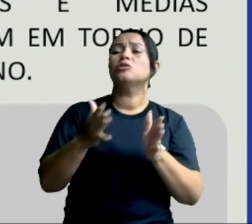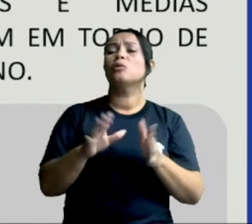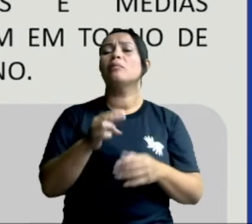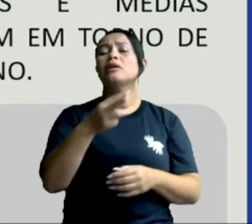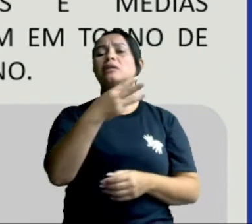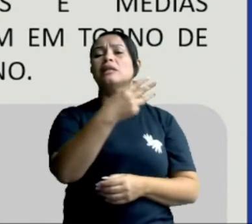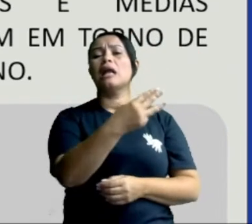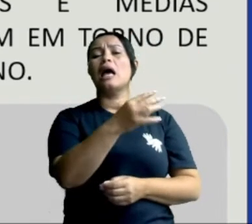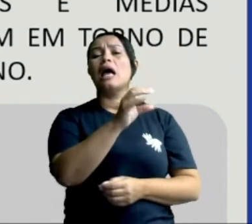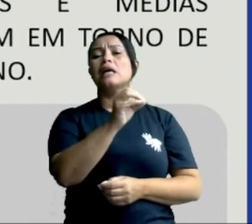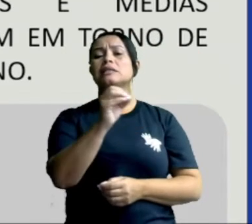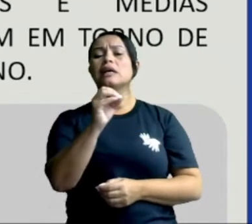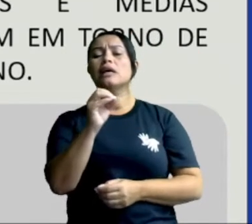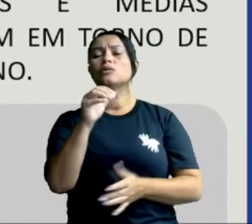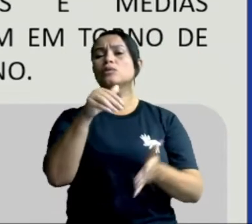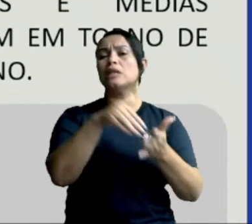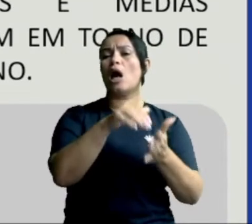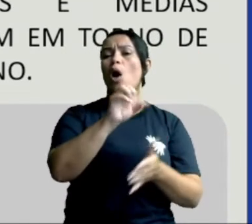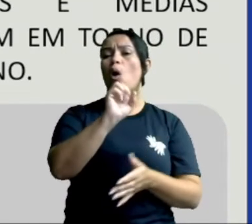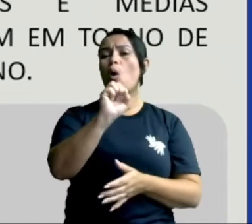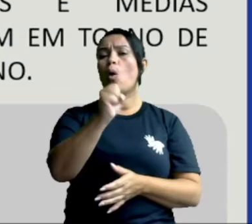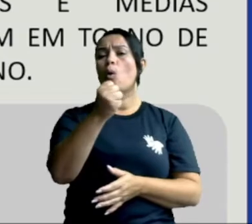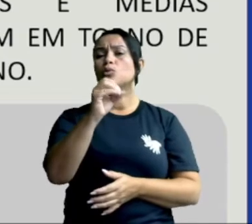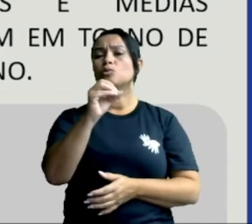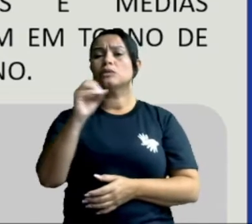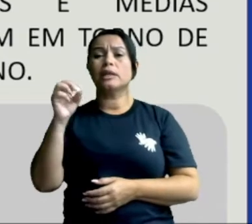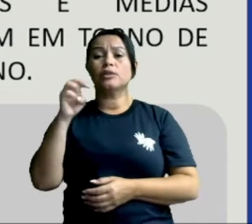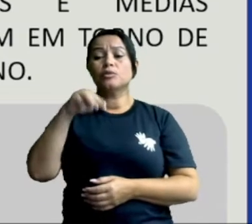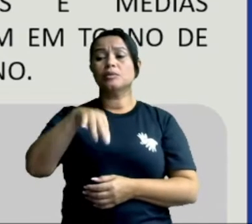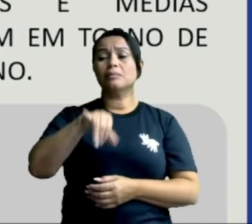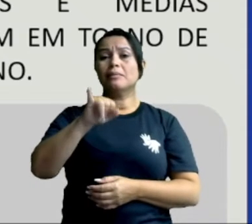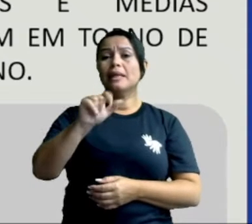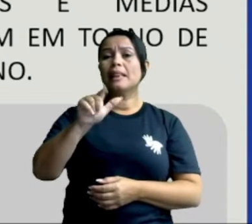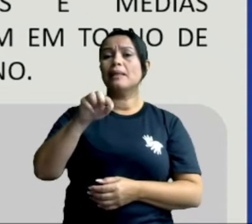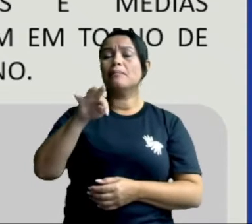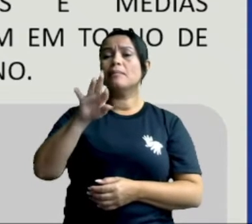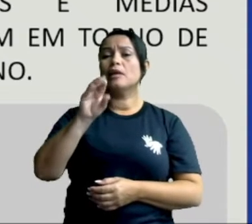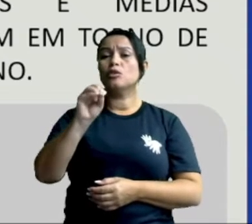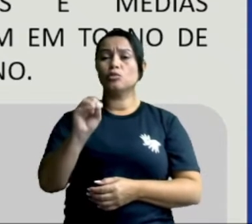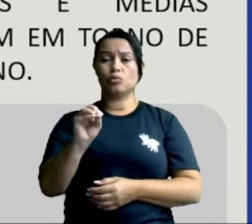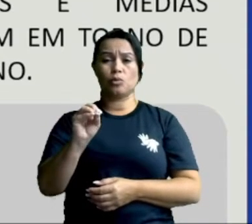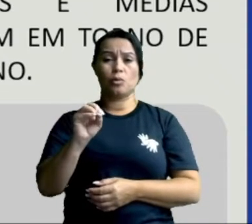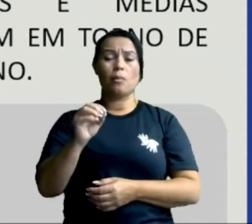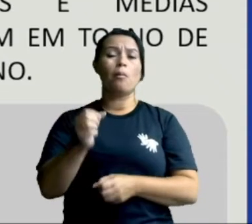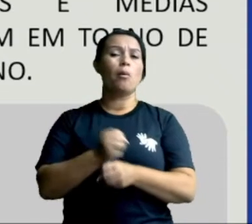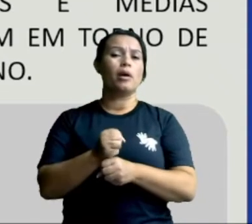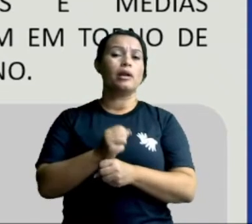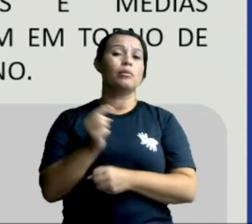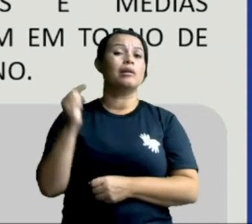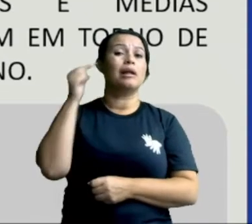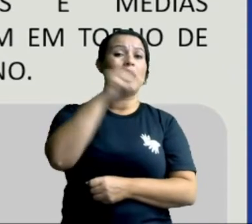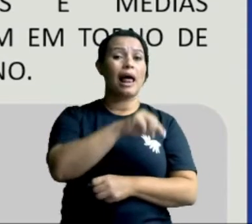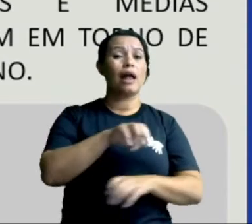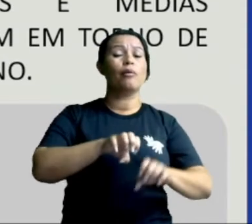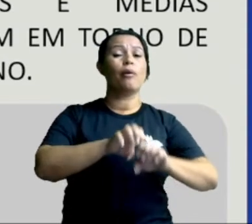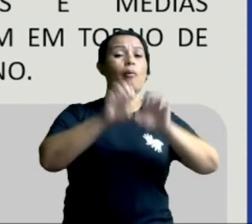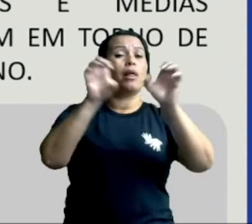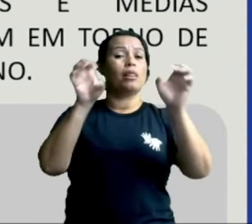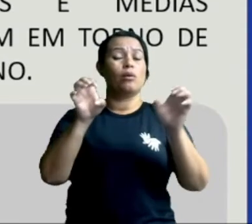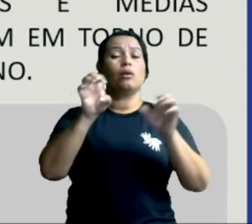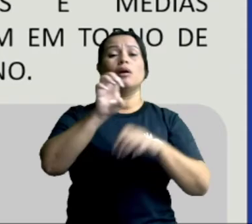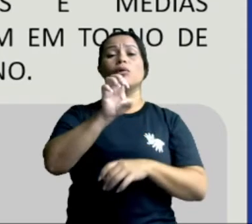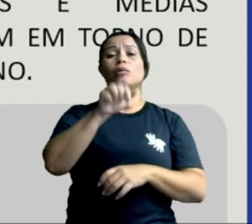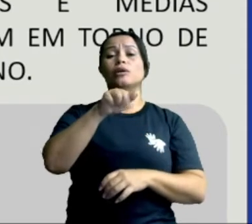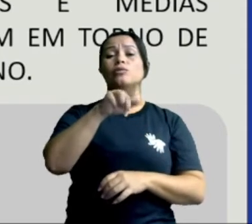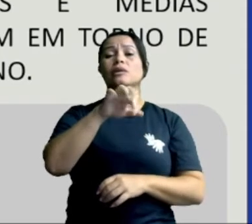torno de 300 a 800 milímetros por ano enquanto não clima equatorial a gente tem